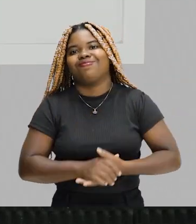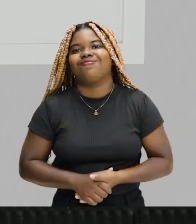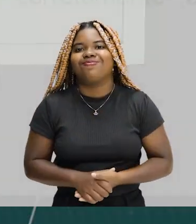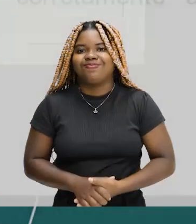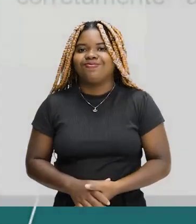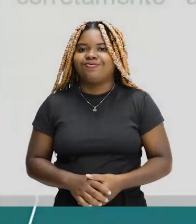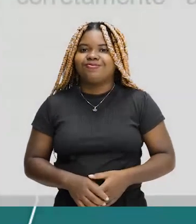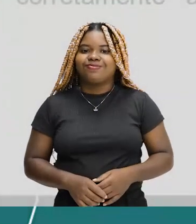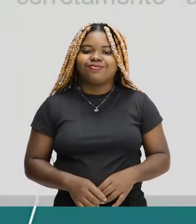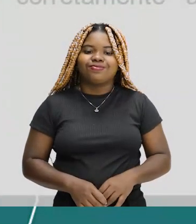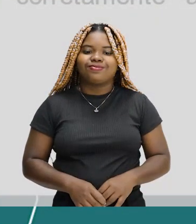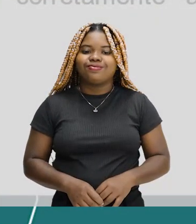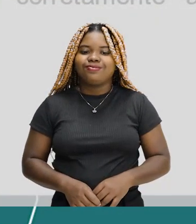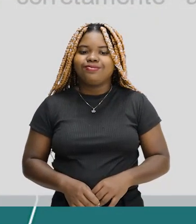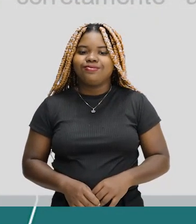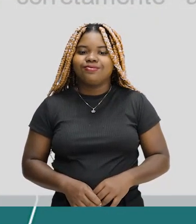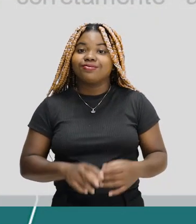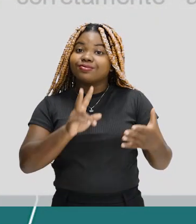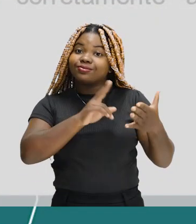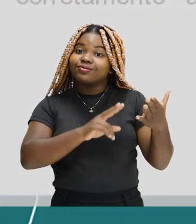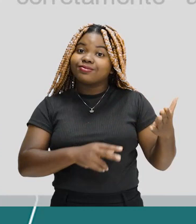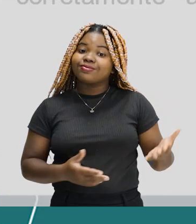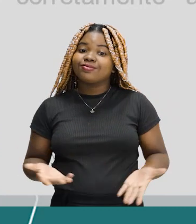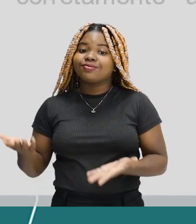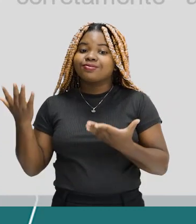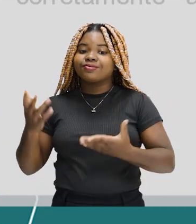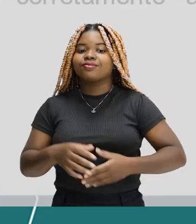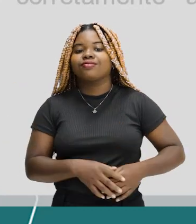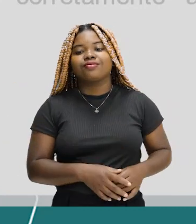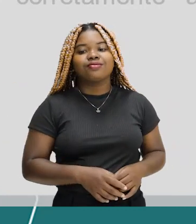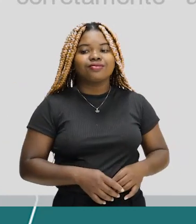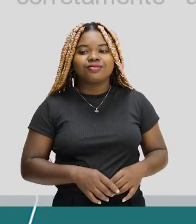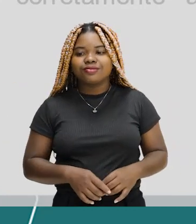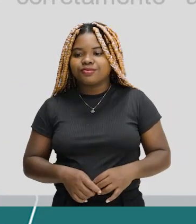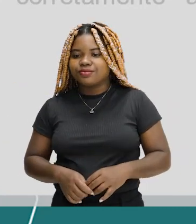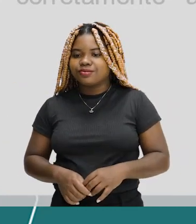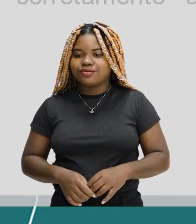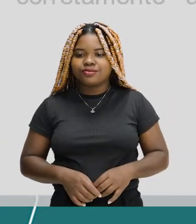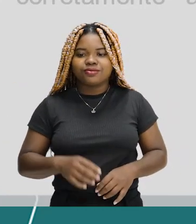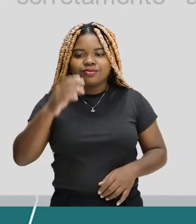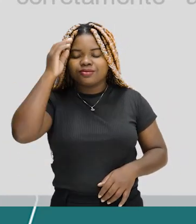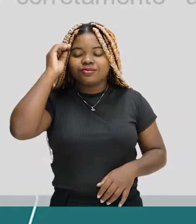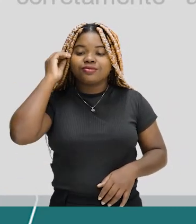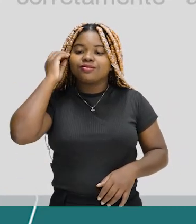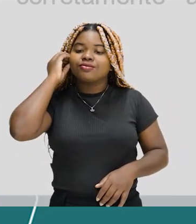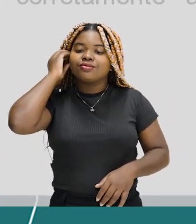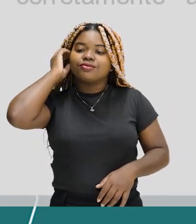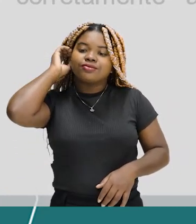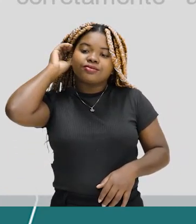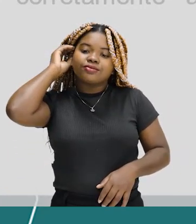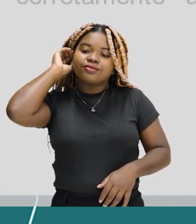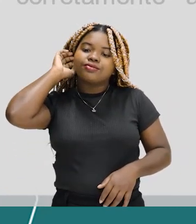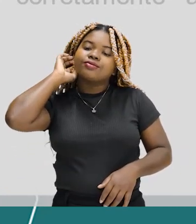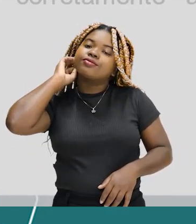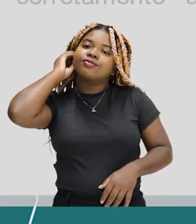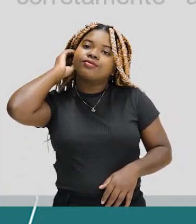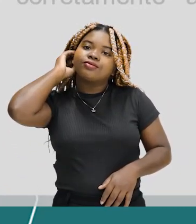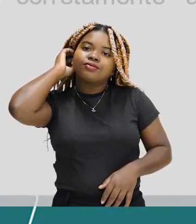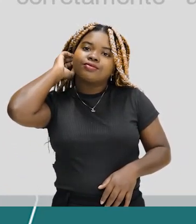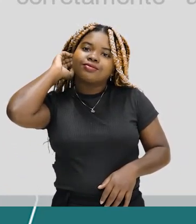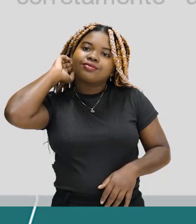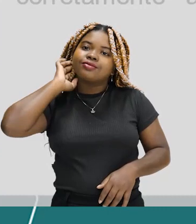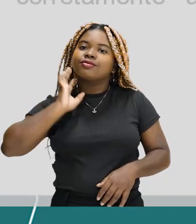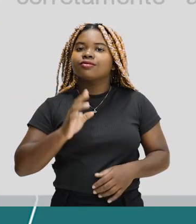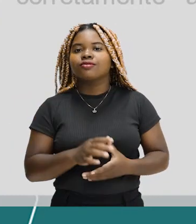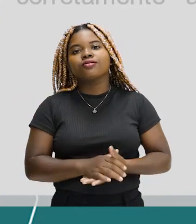Okay? Bom, então eles seriam formados, né, voltando para a questão, de três partículas